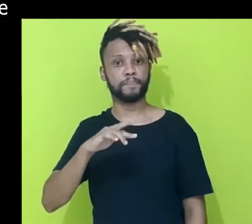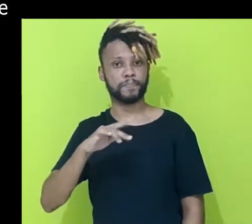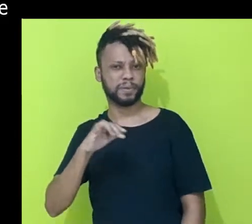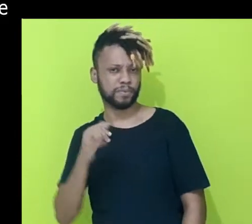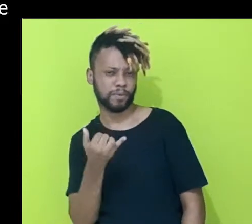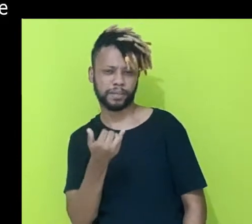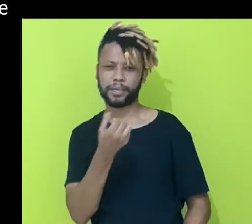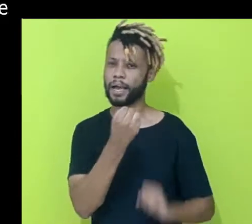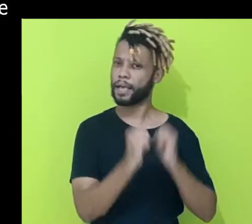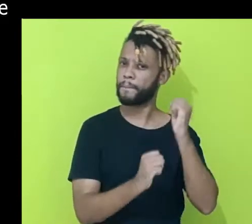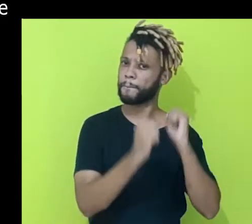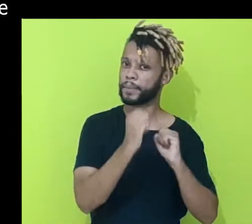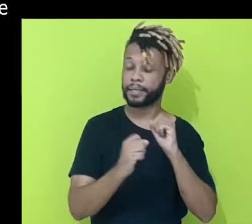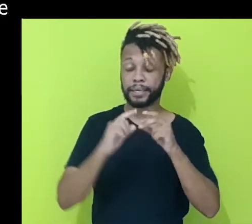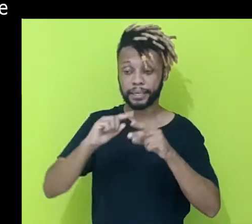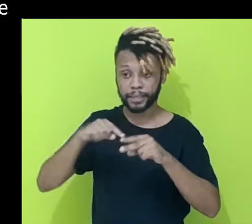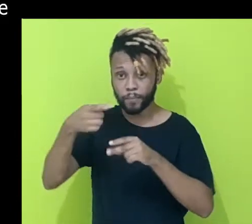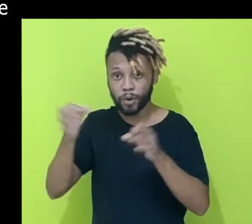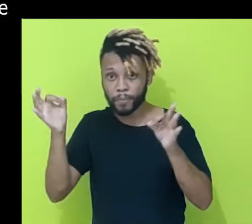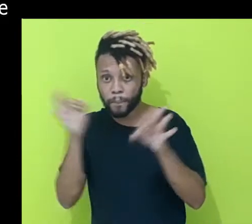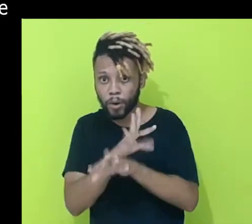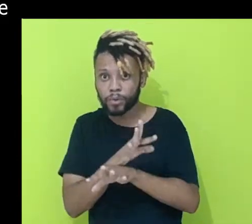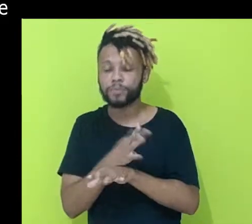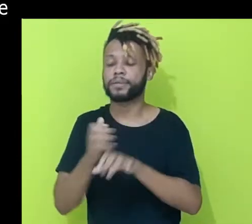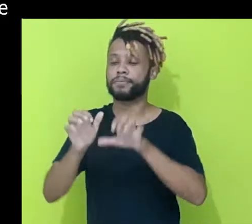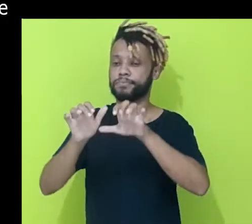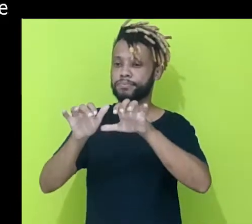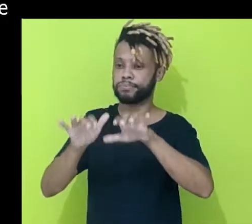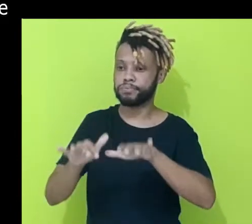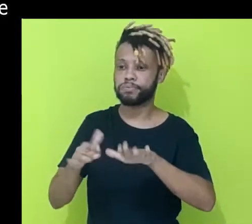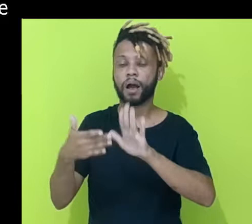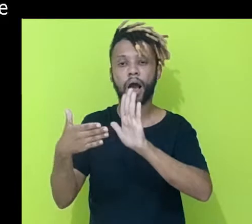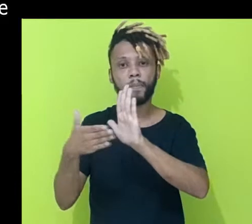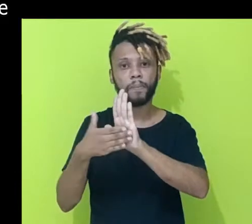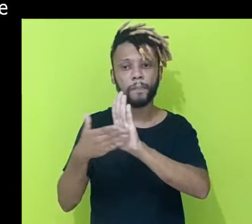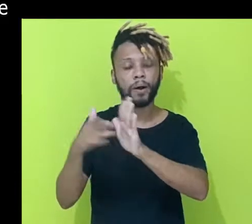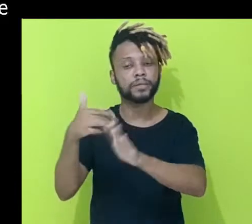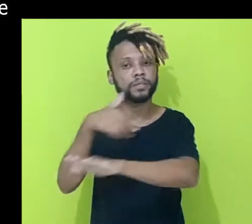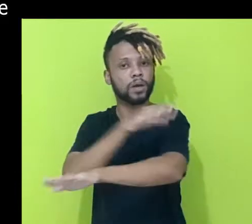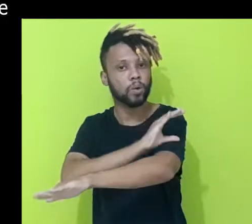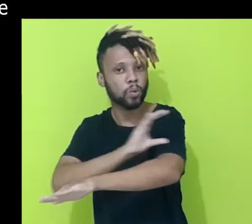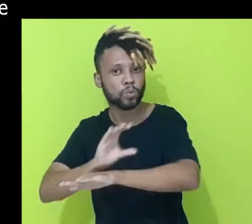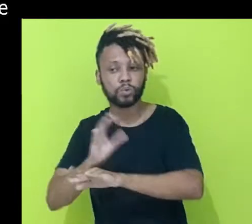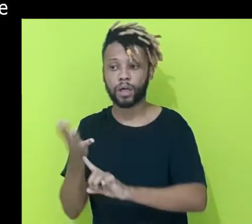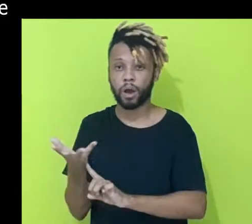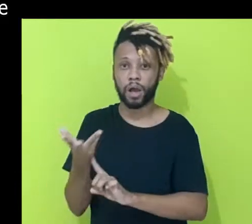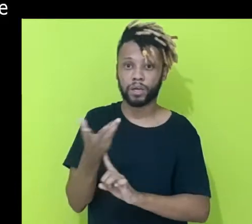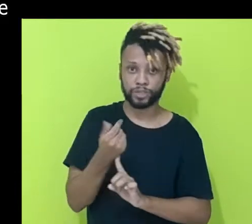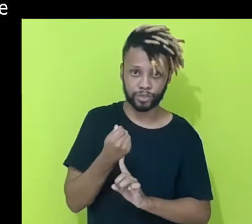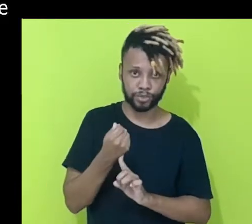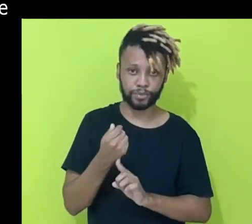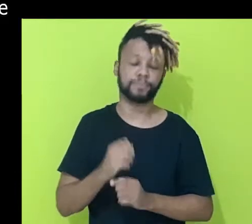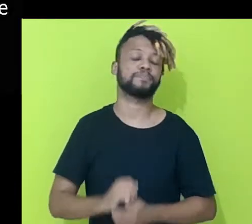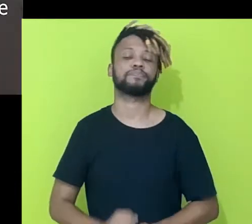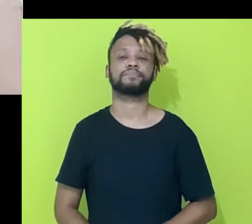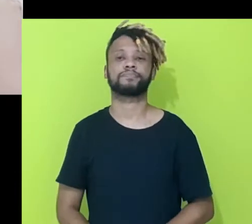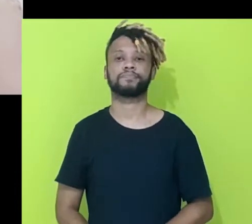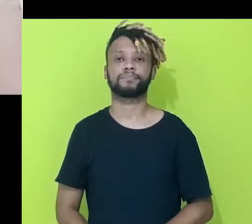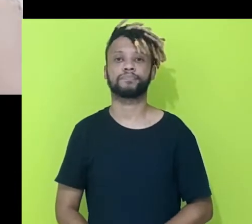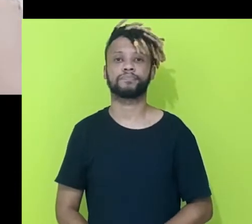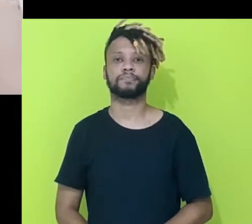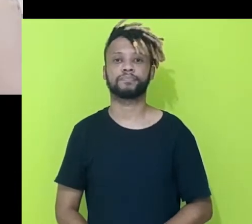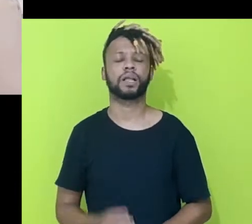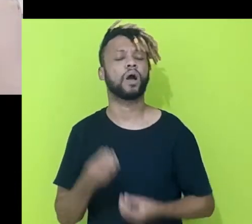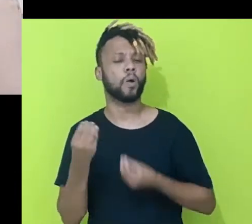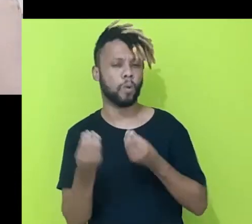pessoa jurídica e posteriormente você cadastra a proposta cultural. Como a gente vem falando, para